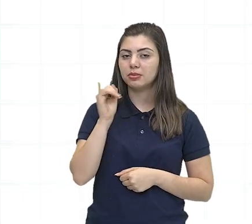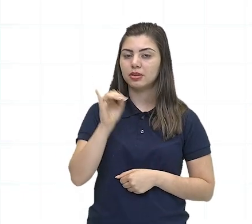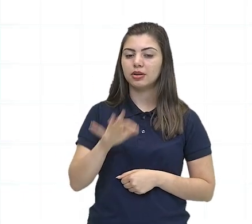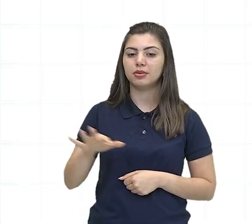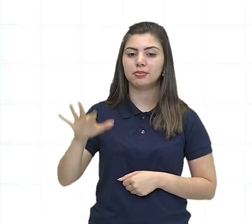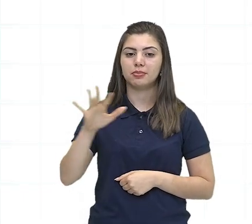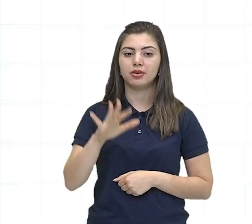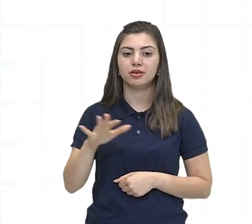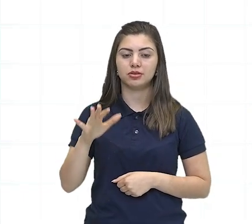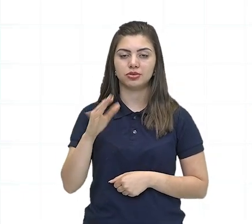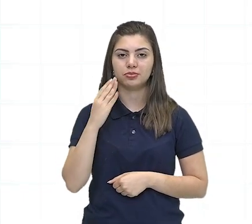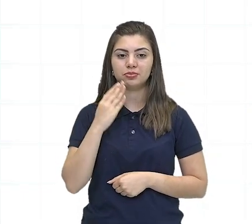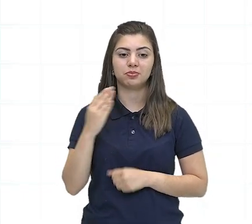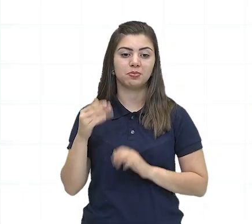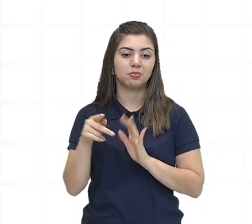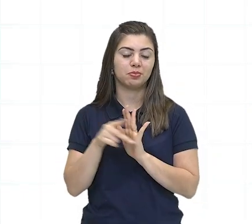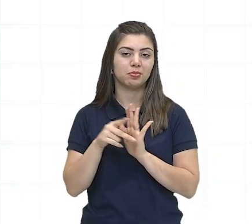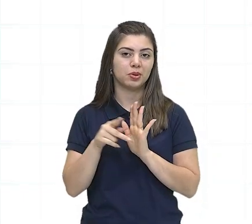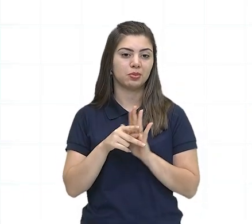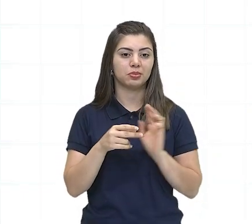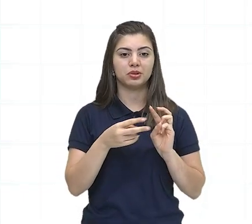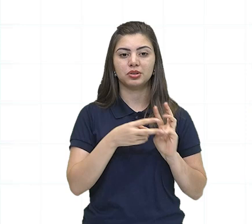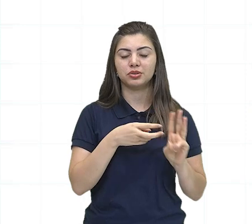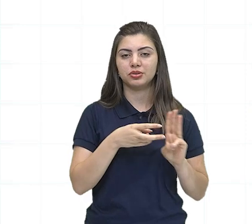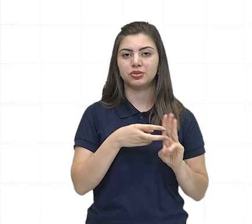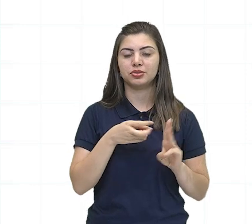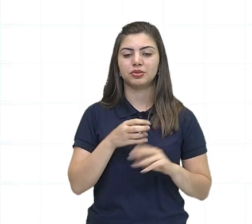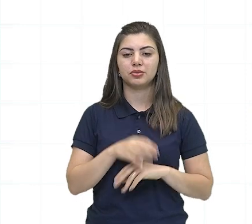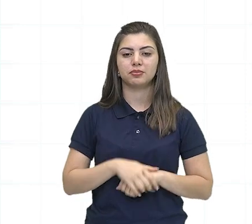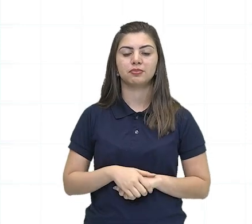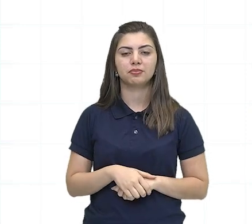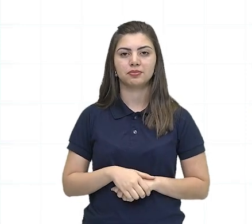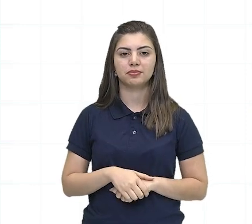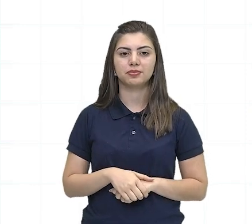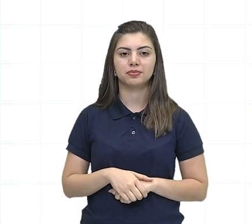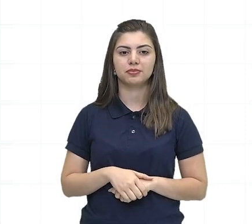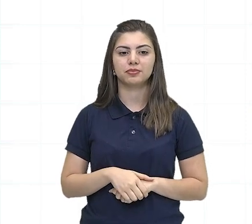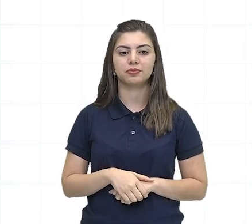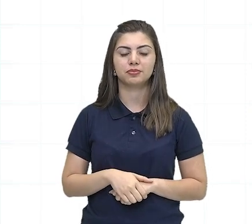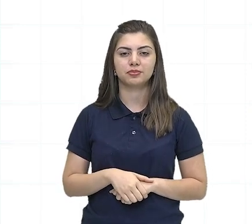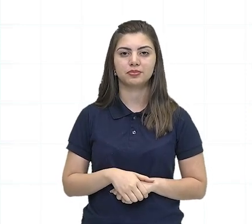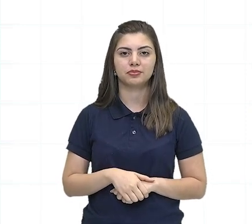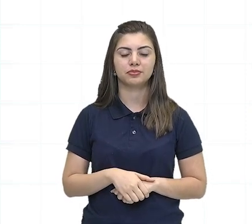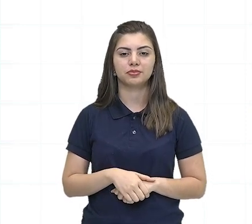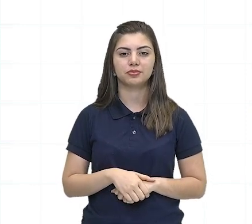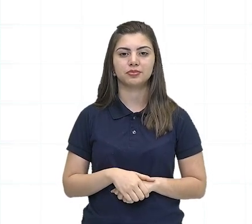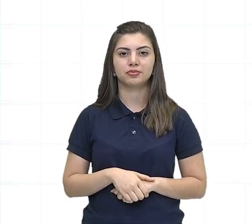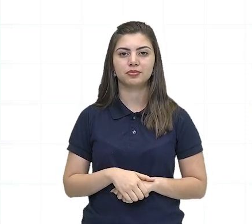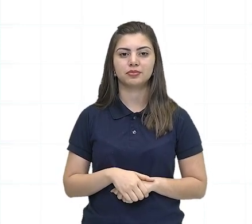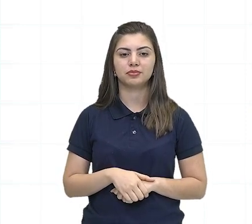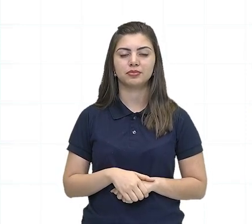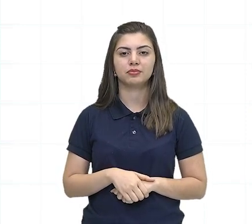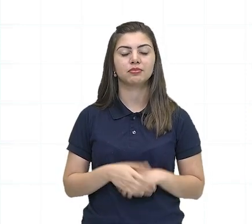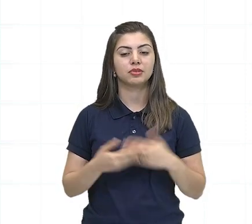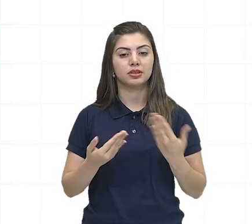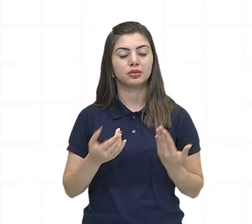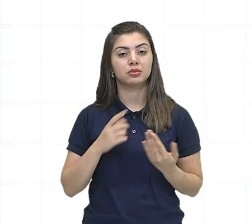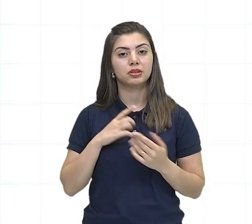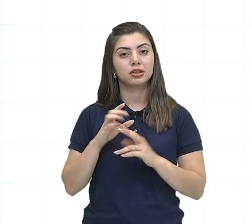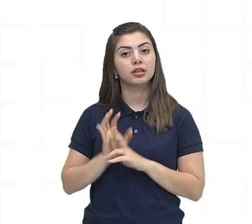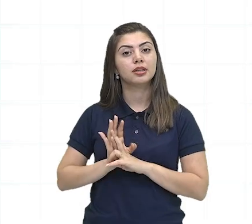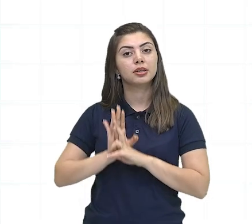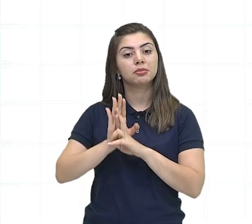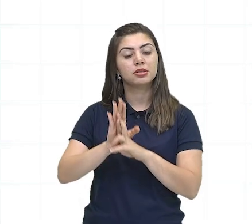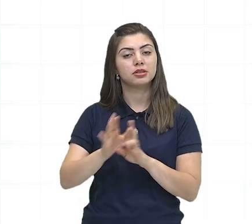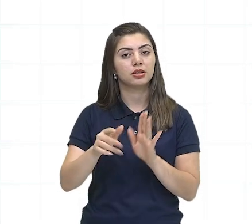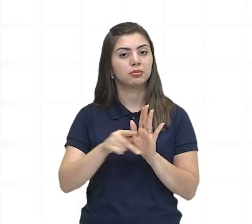cestaria, certo? Indígena. Entre as formas mais recorrentes representadas graficamente pelos